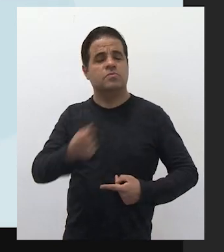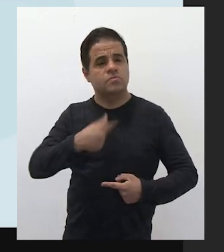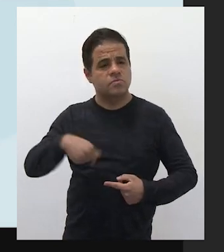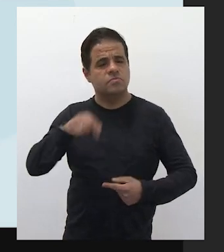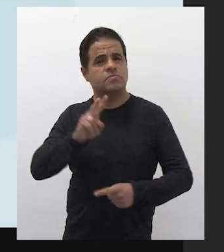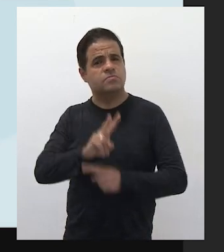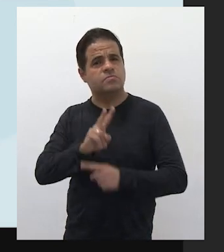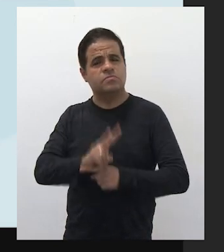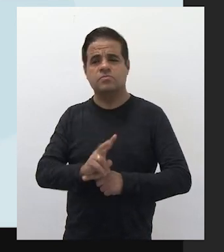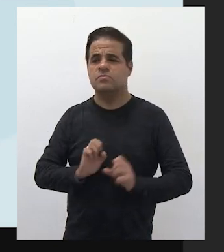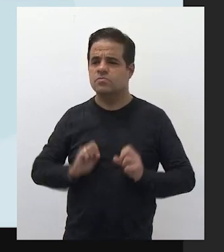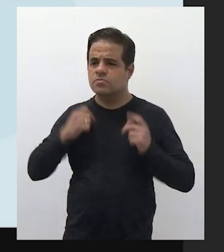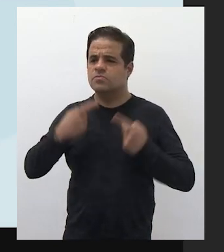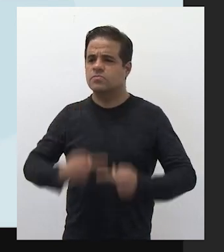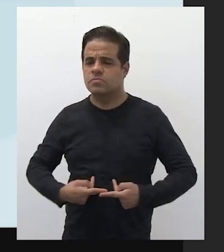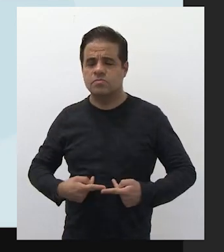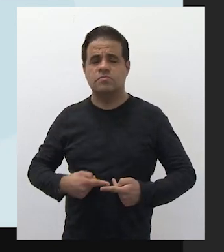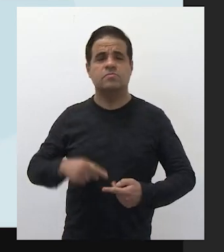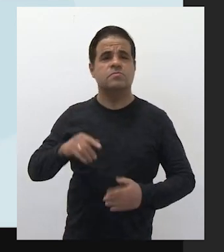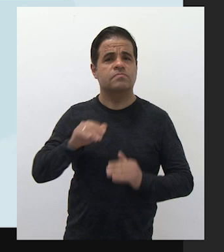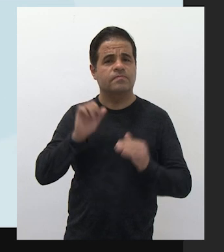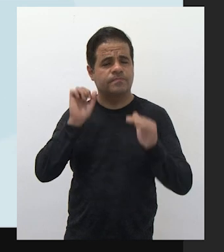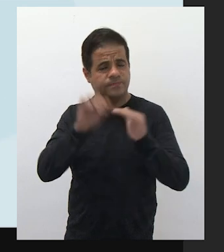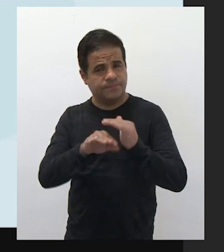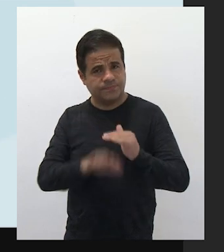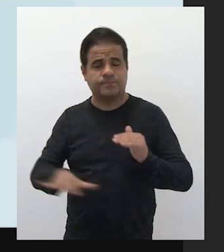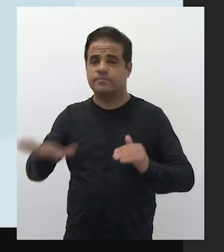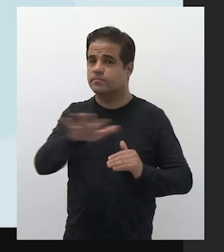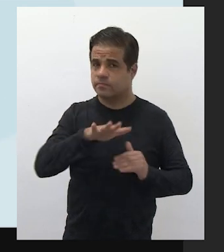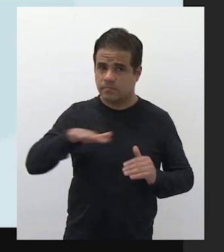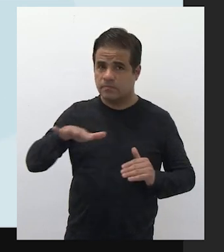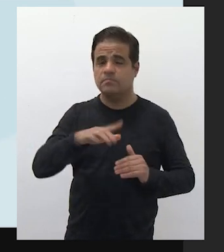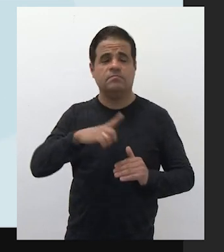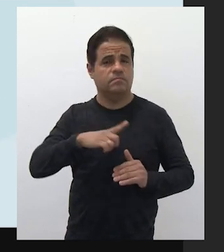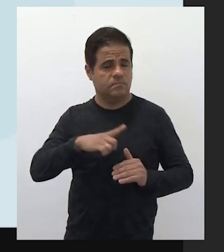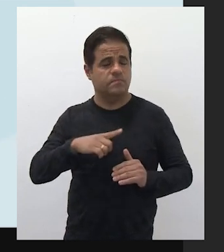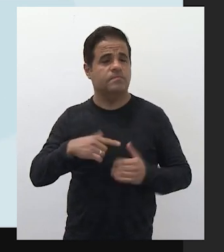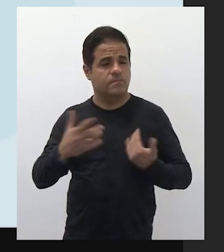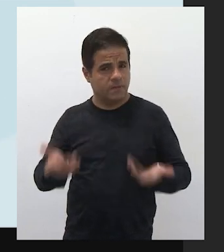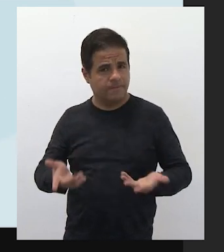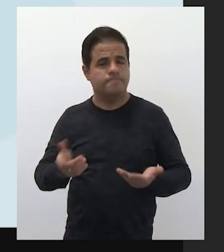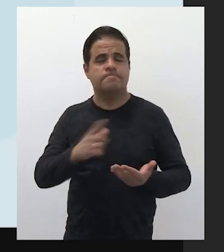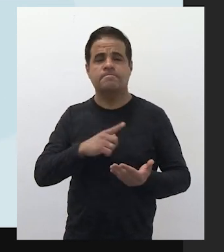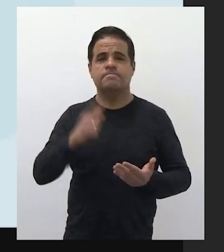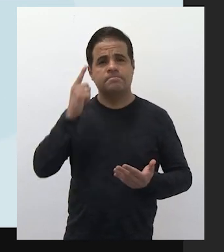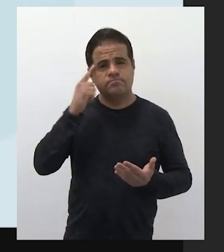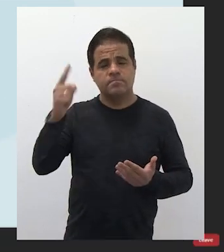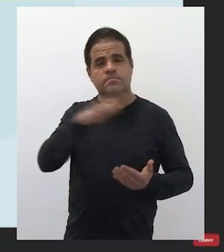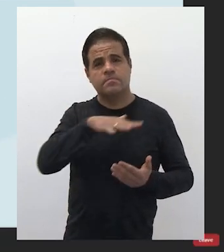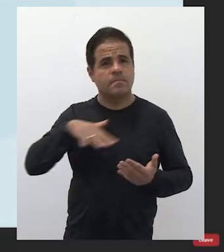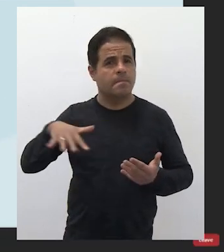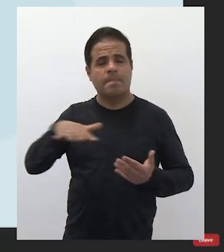da dignidade humana, repositórios da dignidade humana, nós temos aí,